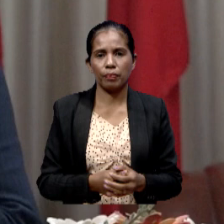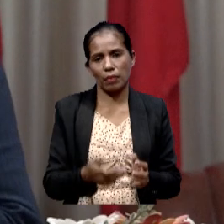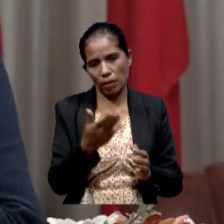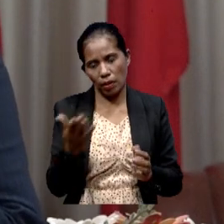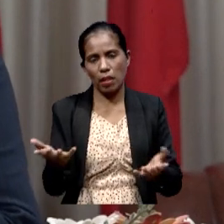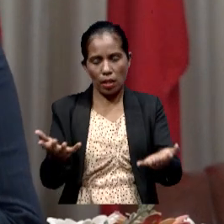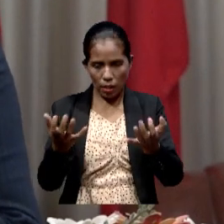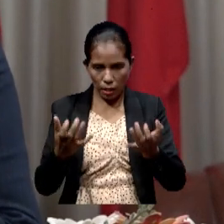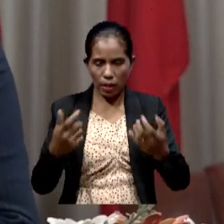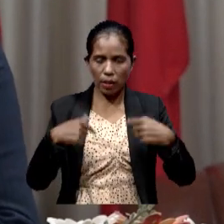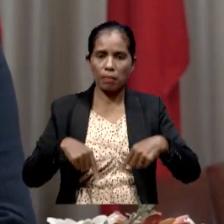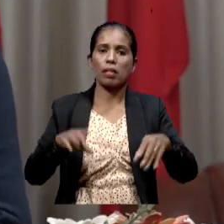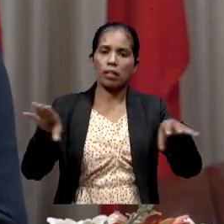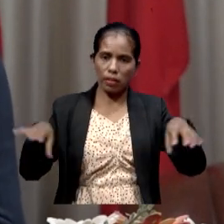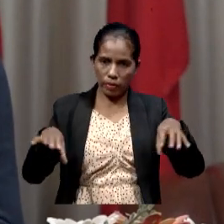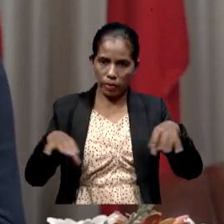cara vai serviço